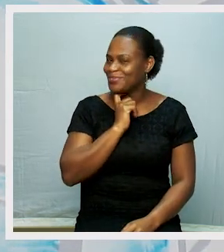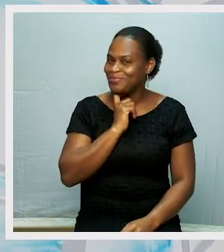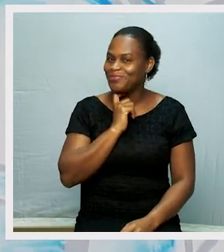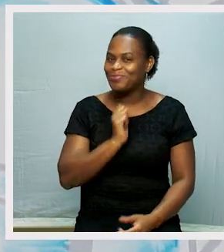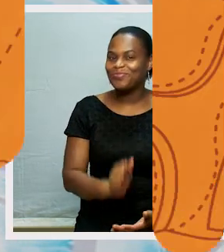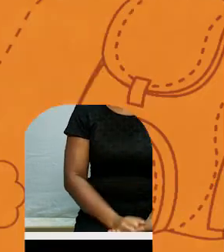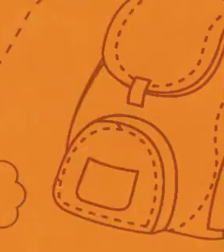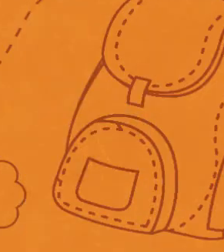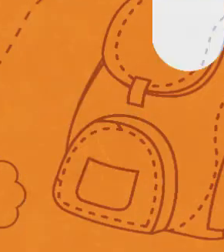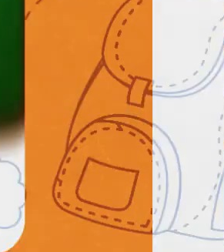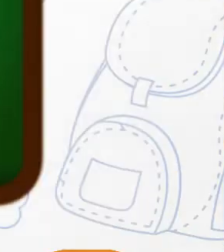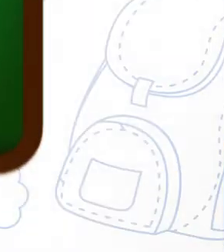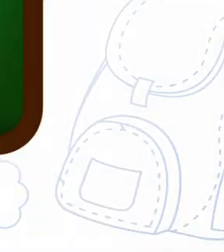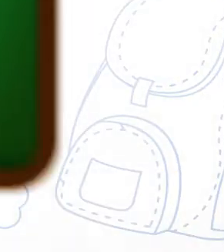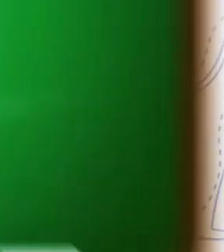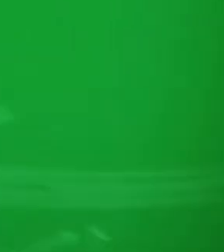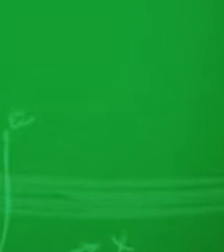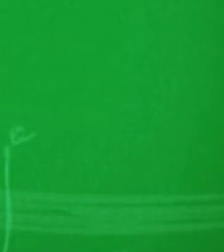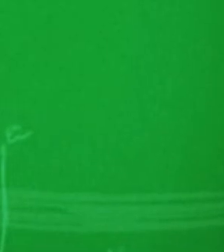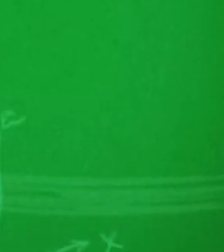que fica.